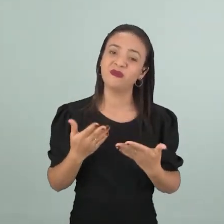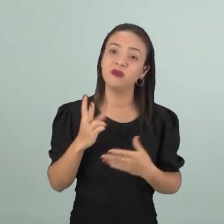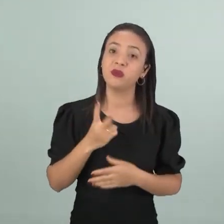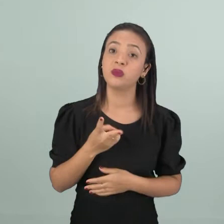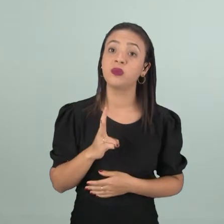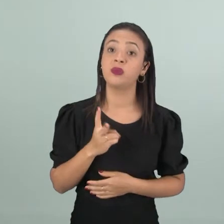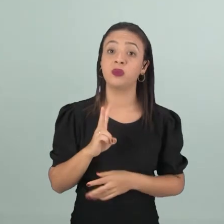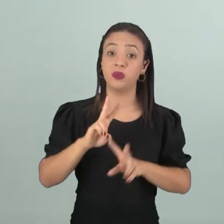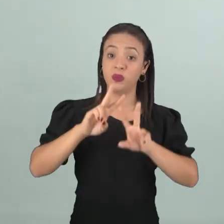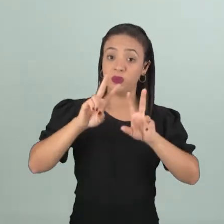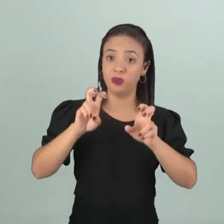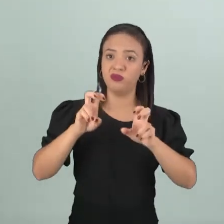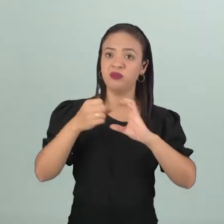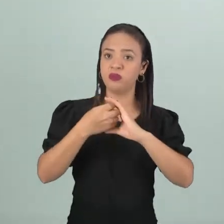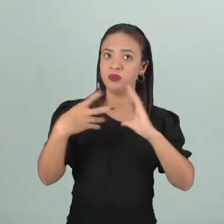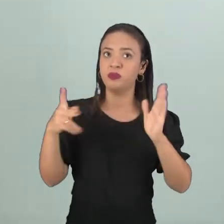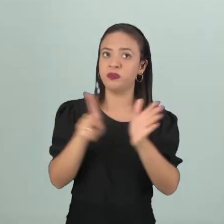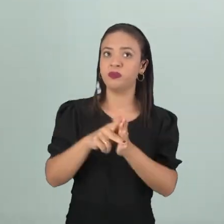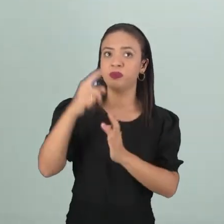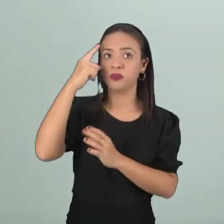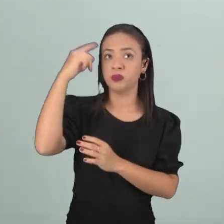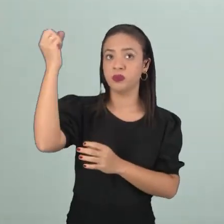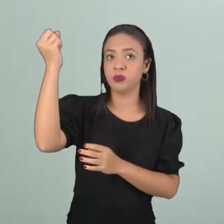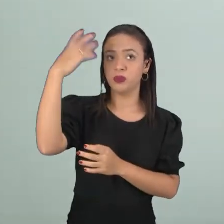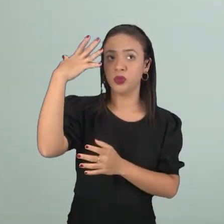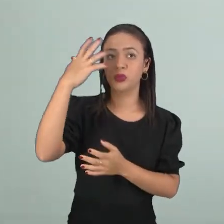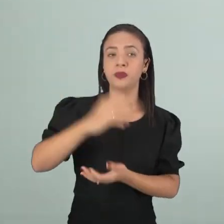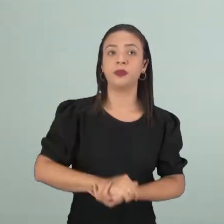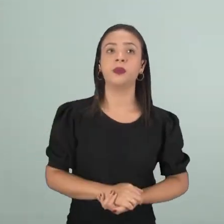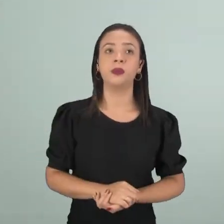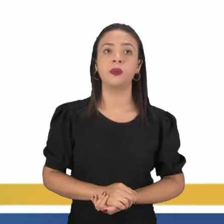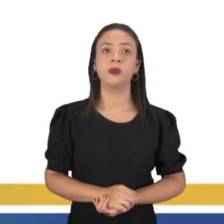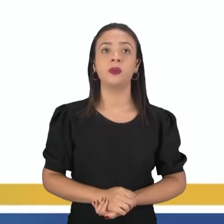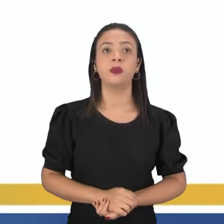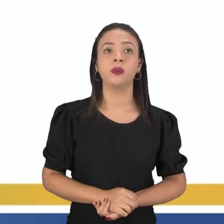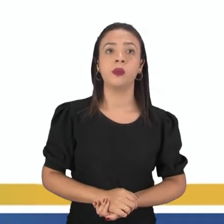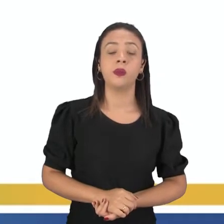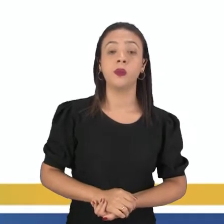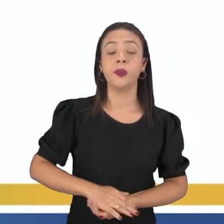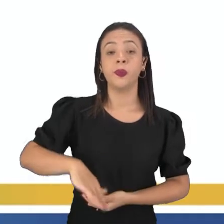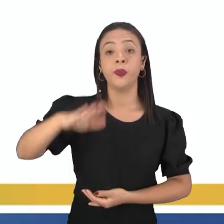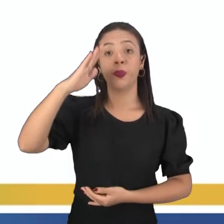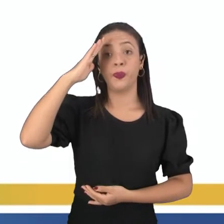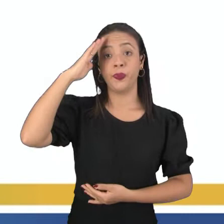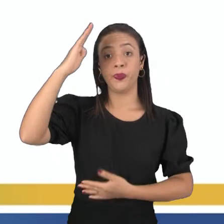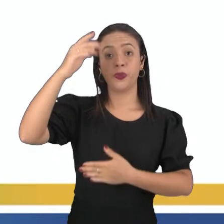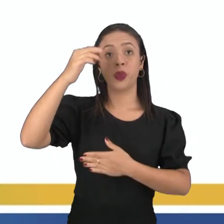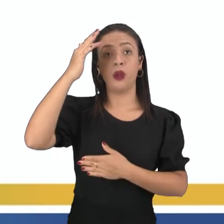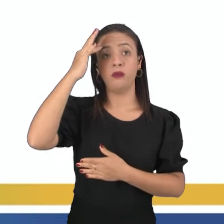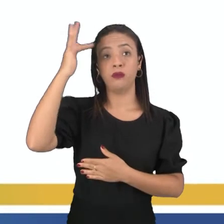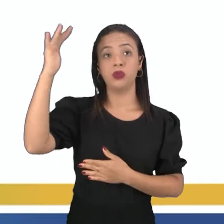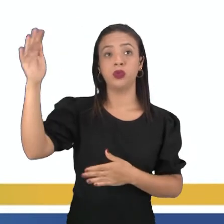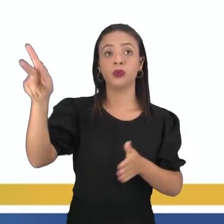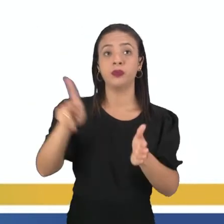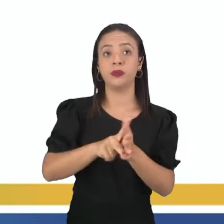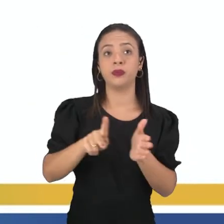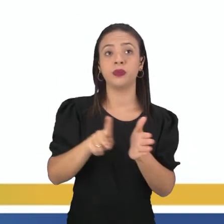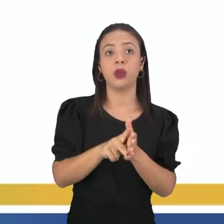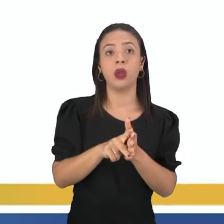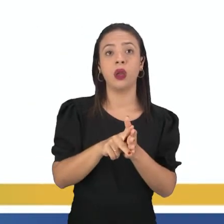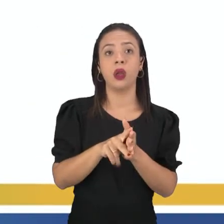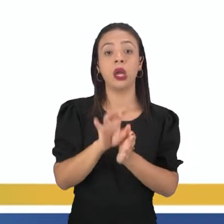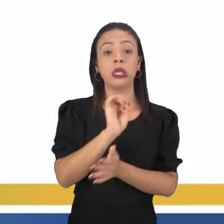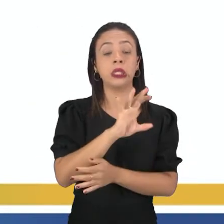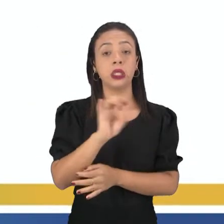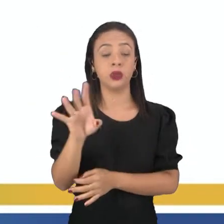continuar abordando um pouquinho desses aspectos do iluminismo. Continuando. Alguns dos principais filósofos iluministas. Cada um dos filósofos